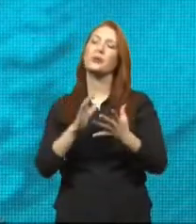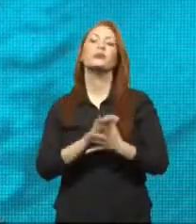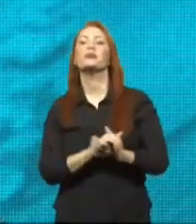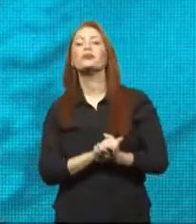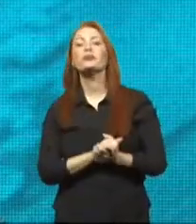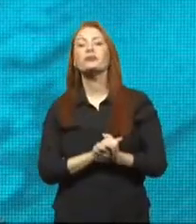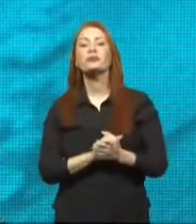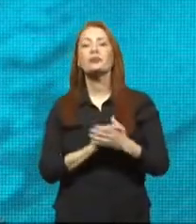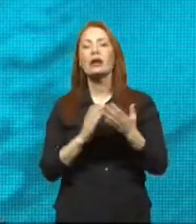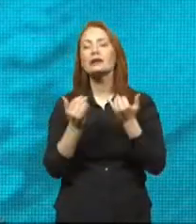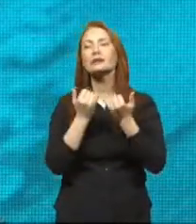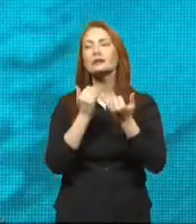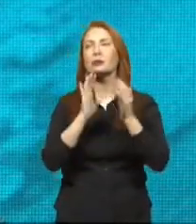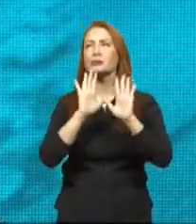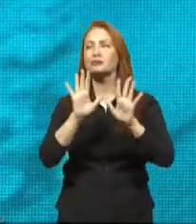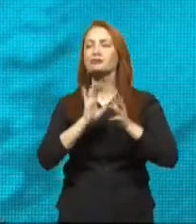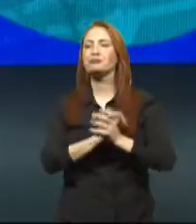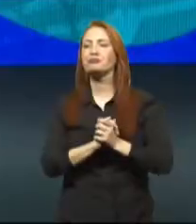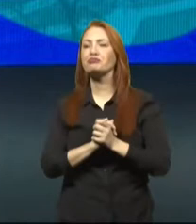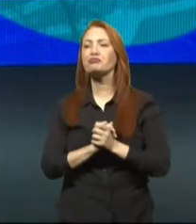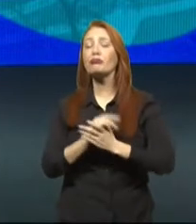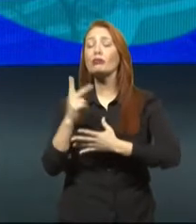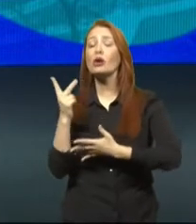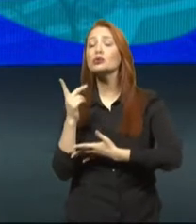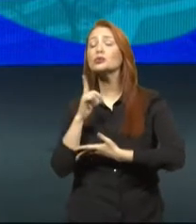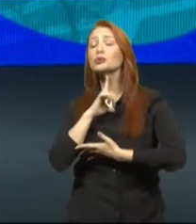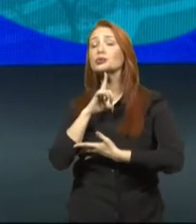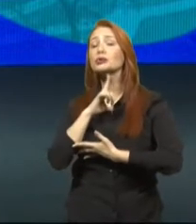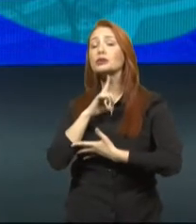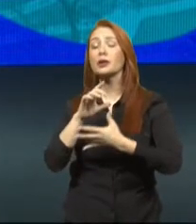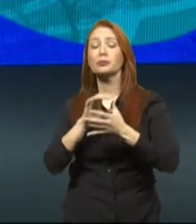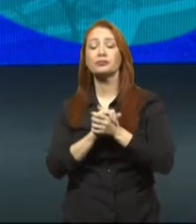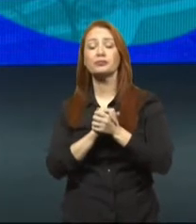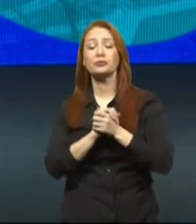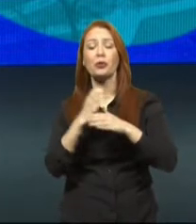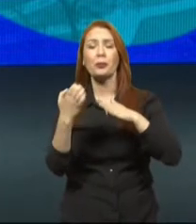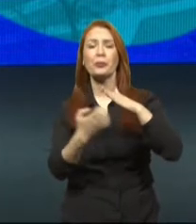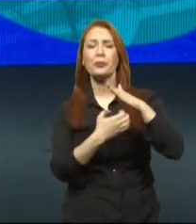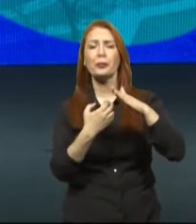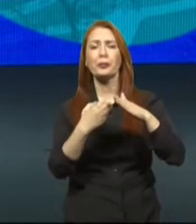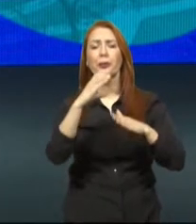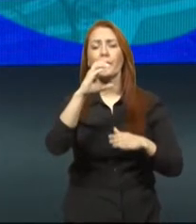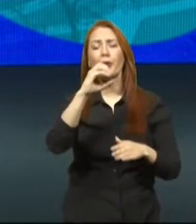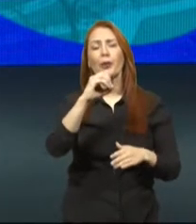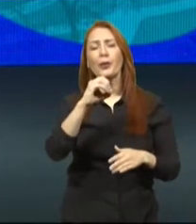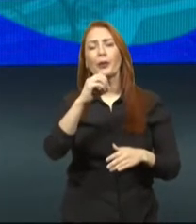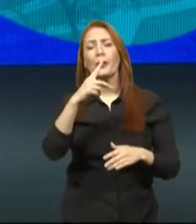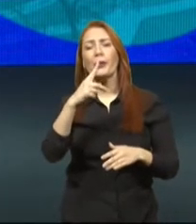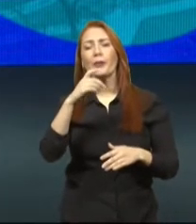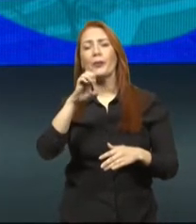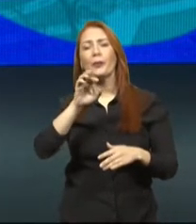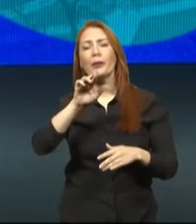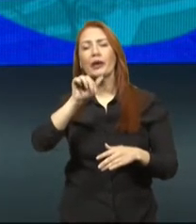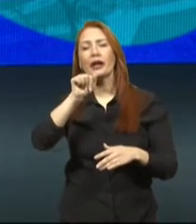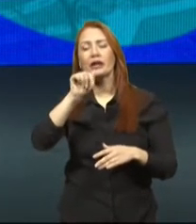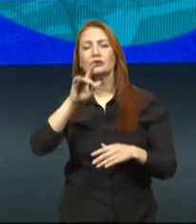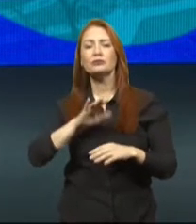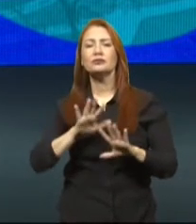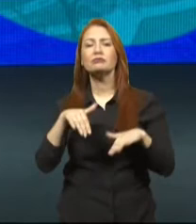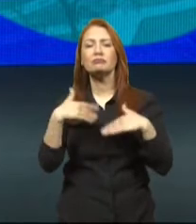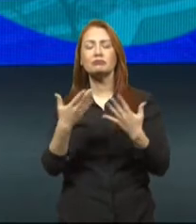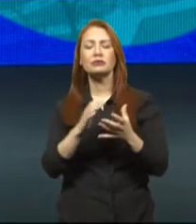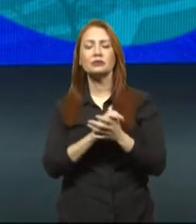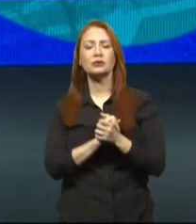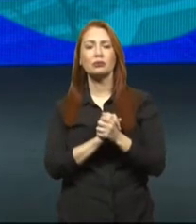Vicky e eu temos uma cooperativa. Vicky, viramos cooperadas agora e a gente quer botar um projeto aí para fazer parte dessa lei. A gente já tem a Braskem, vai